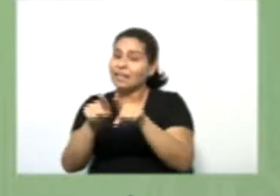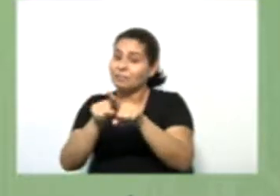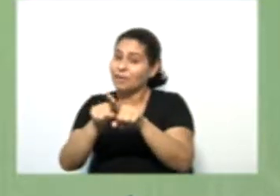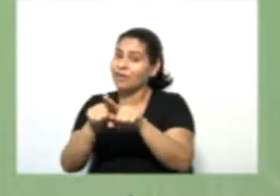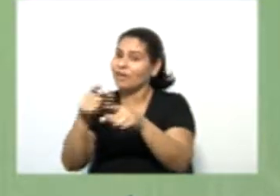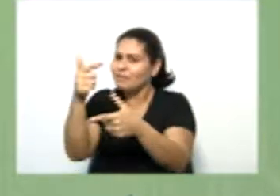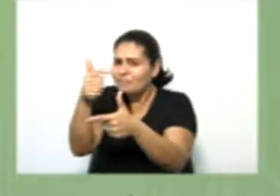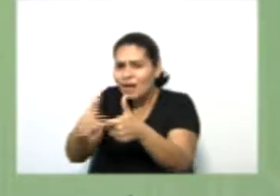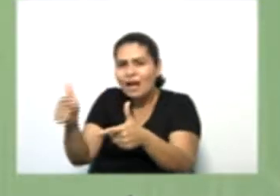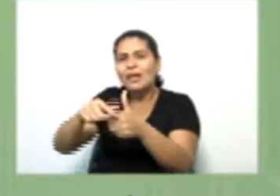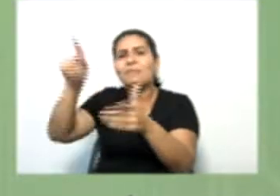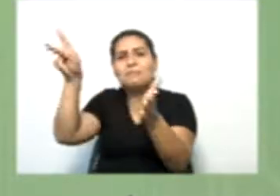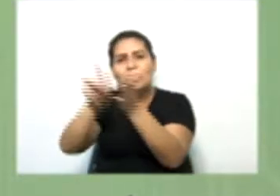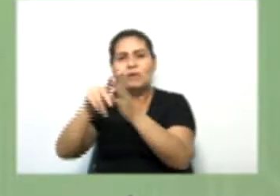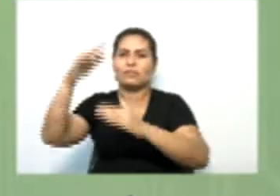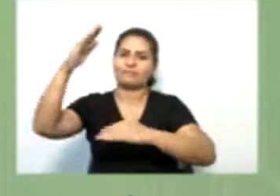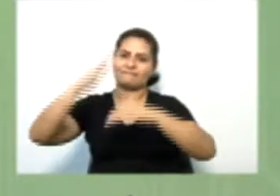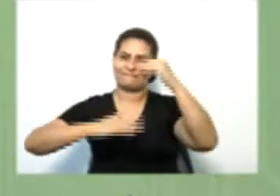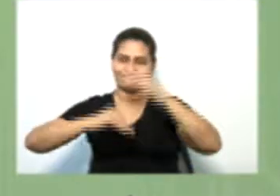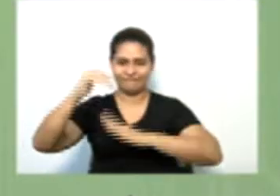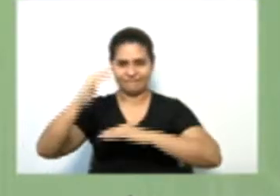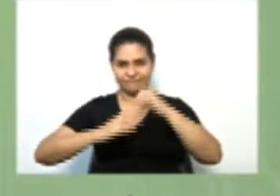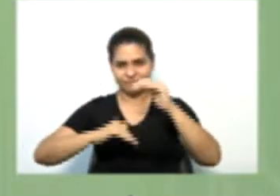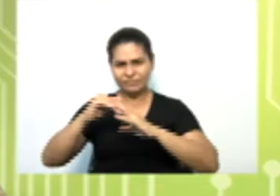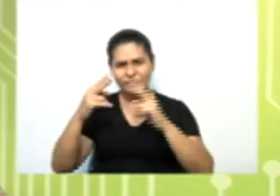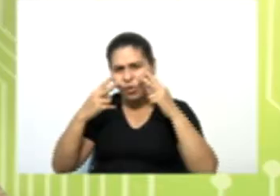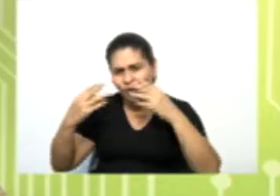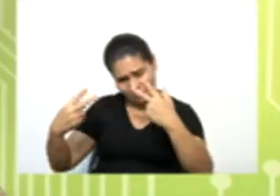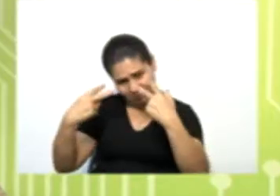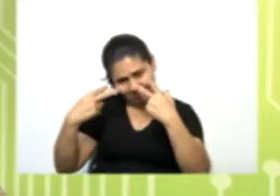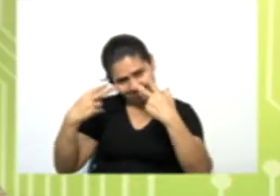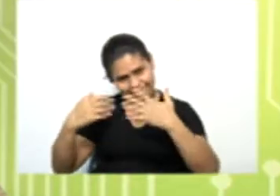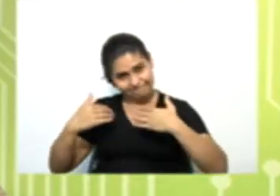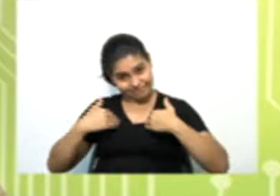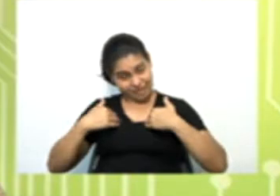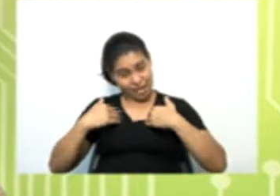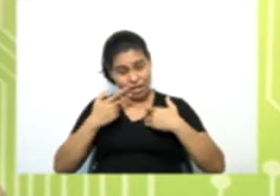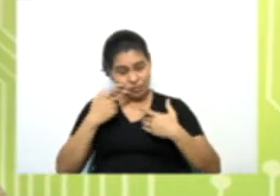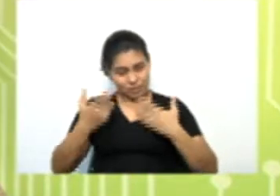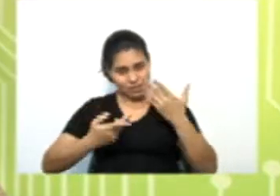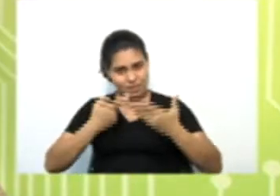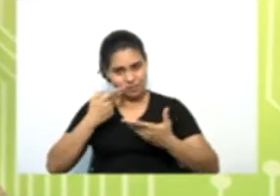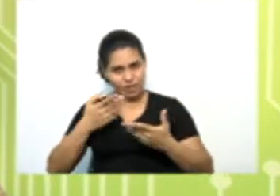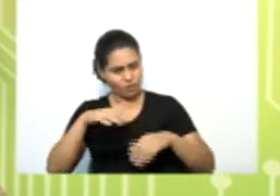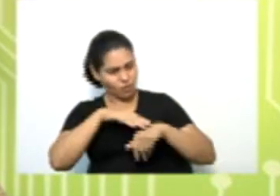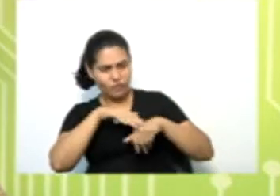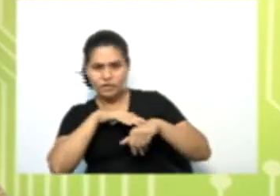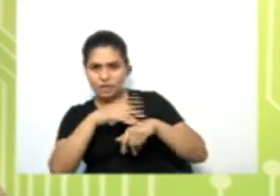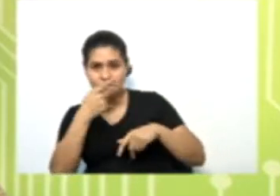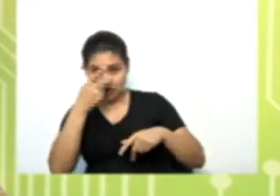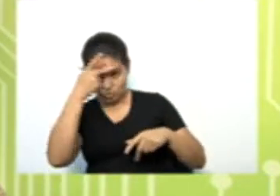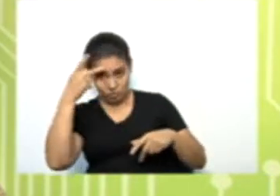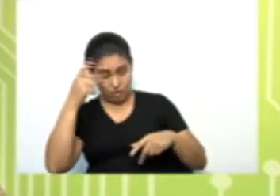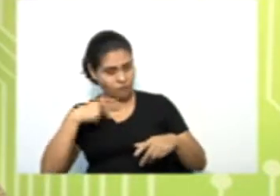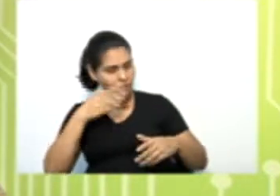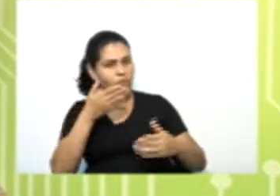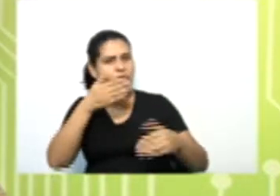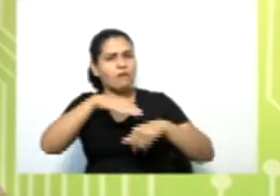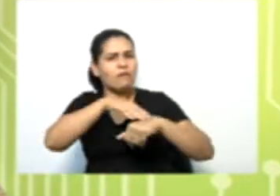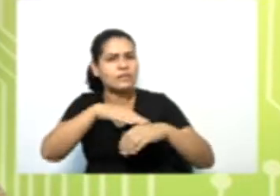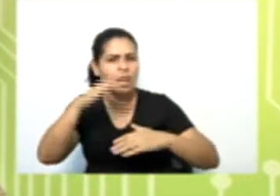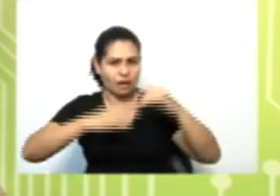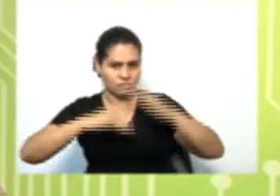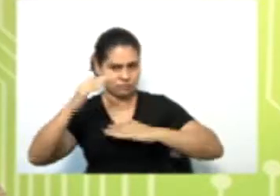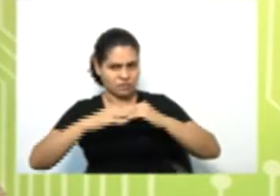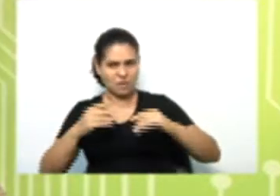conflito profissional. Olha só aqui, olha para mim aqui. Eu, quando vou falar com alguém, eu tenho que falar de forma profissional, não posso